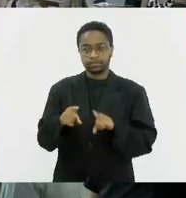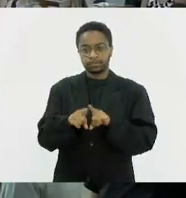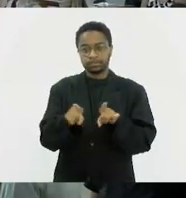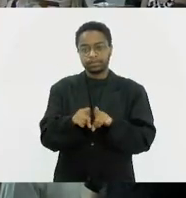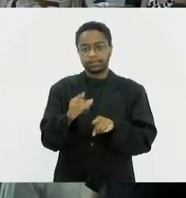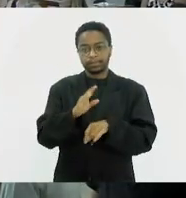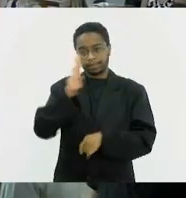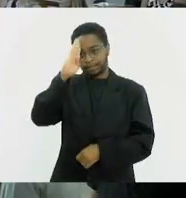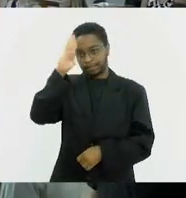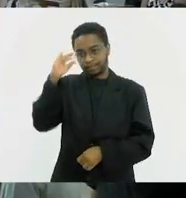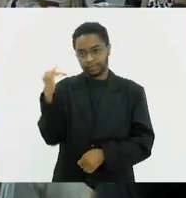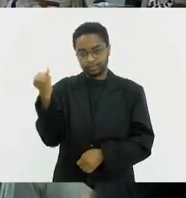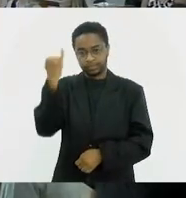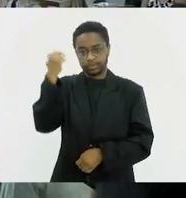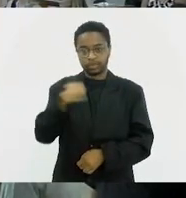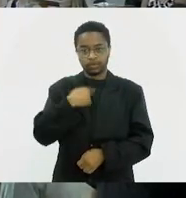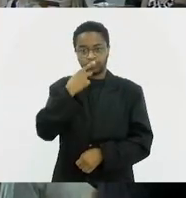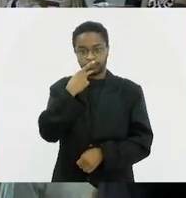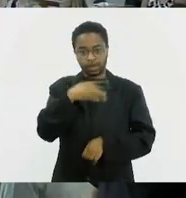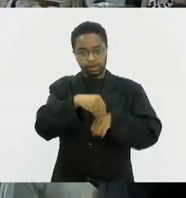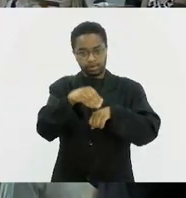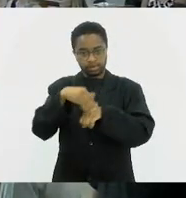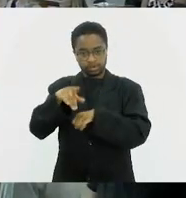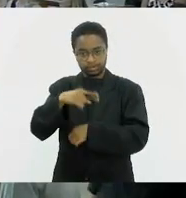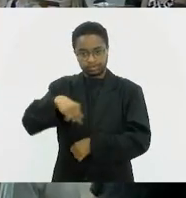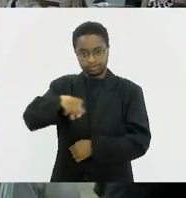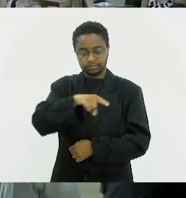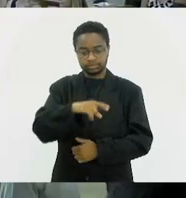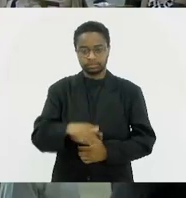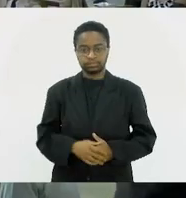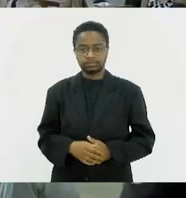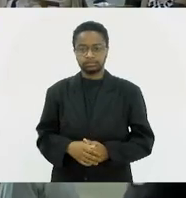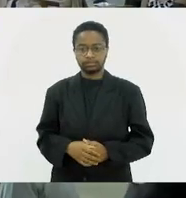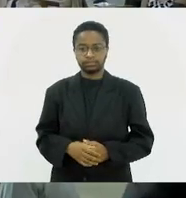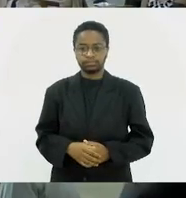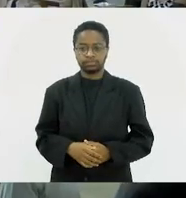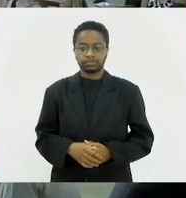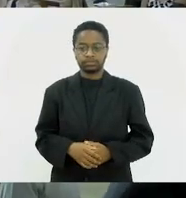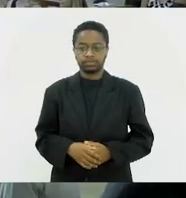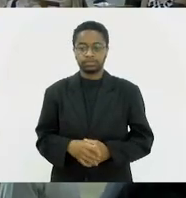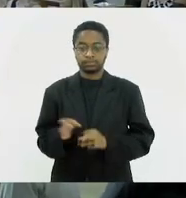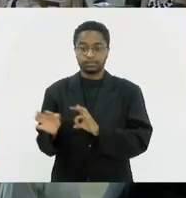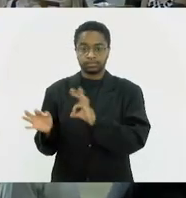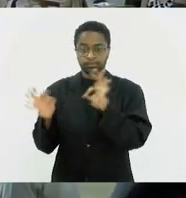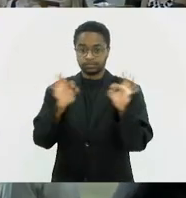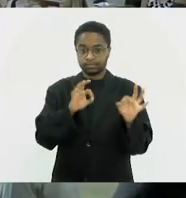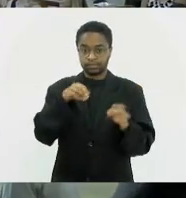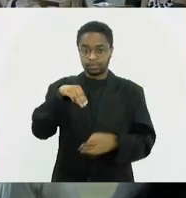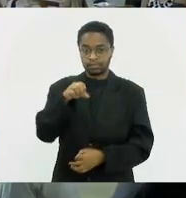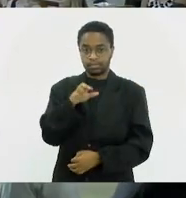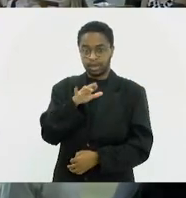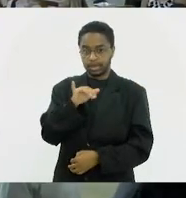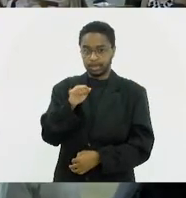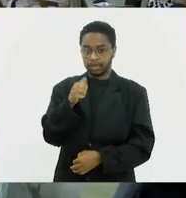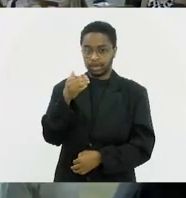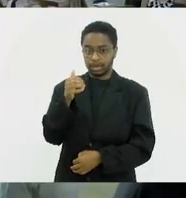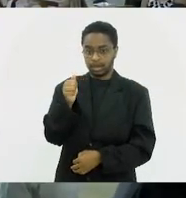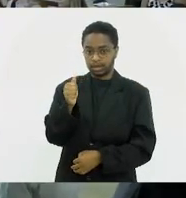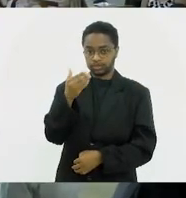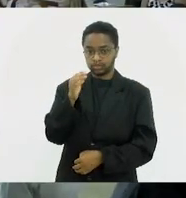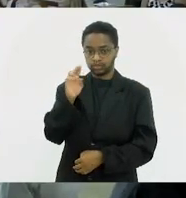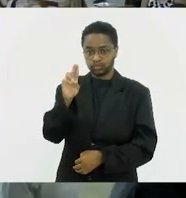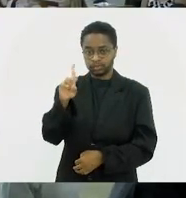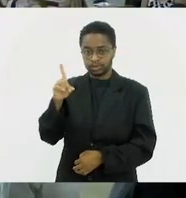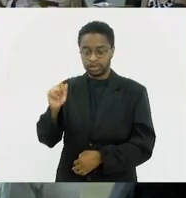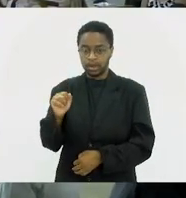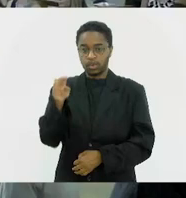doutora, eu vou dizer uma coisa para você. Assistir a dona Maria do Açude, Van, vestida de